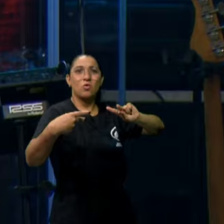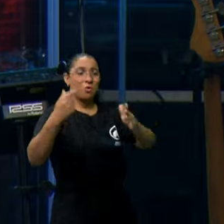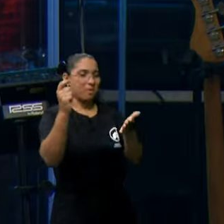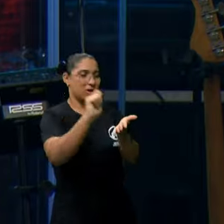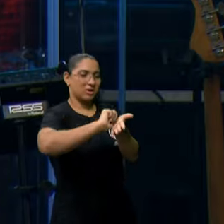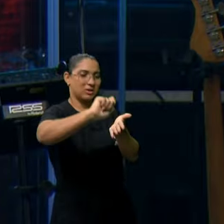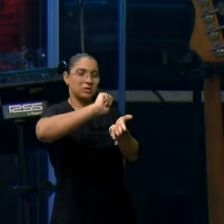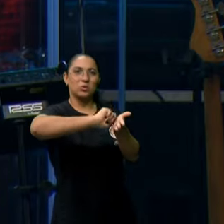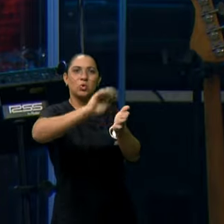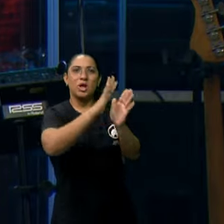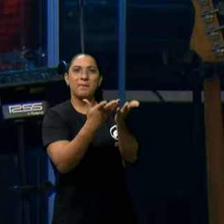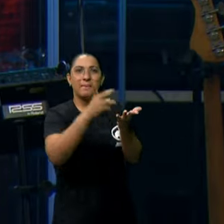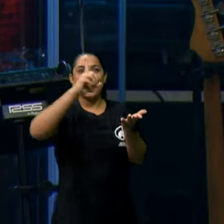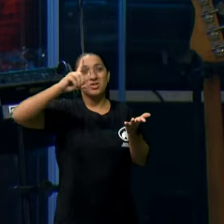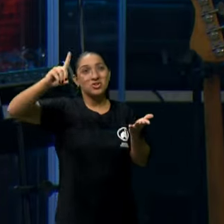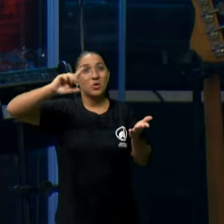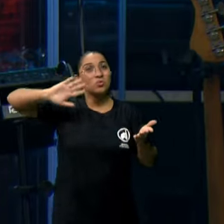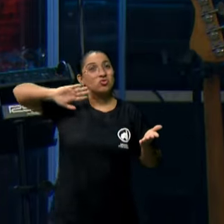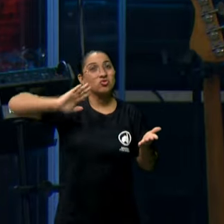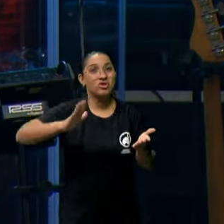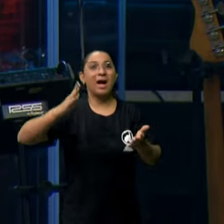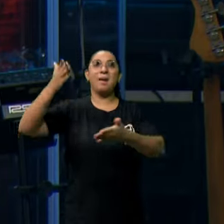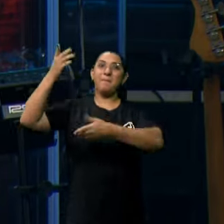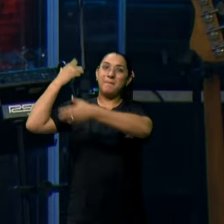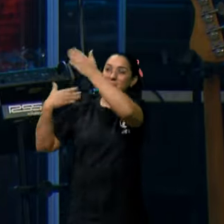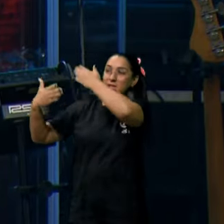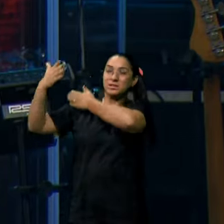sua nação e a sua geração